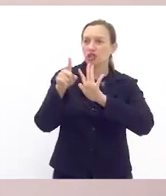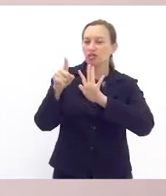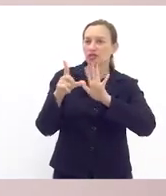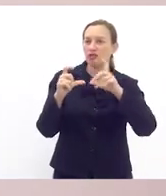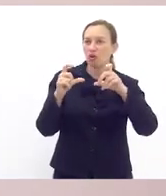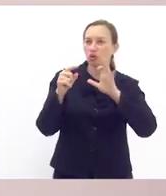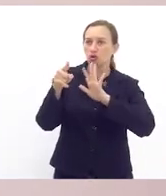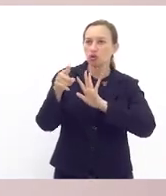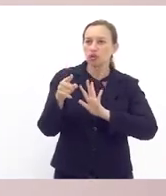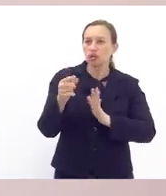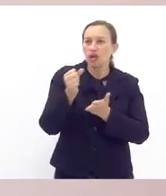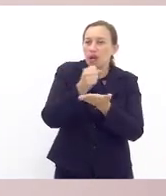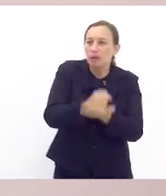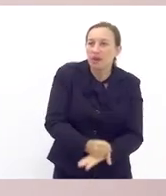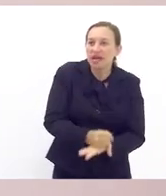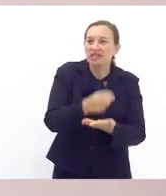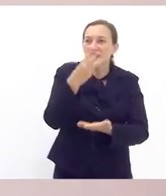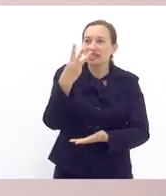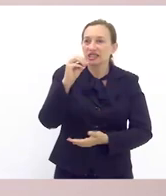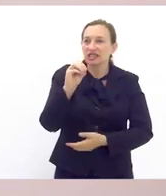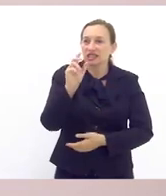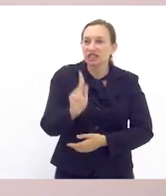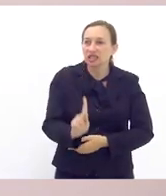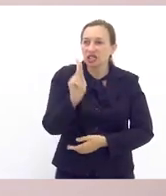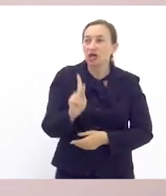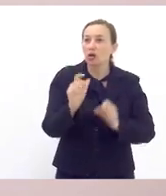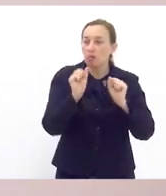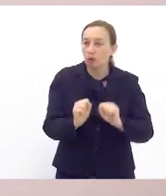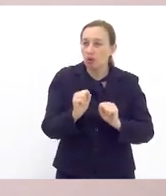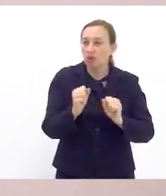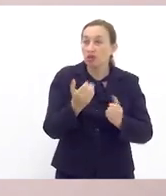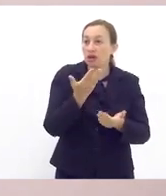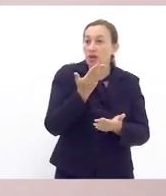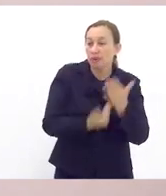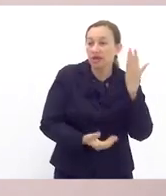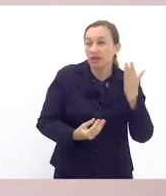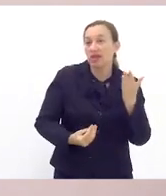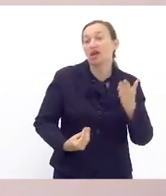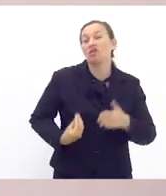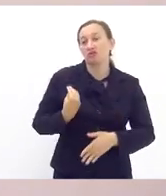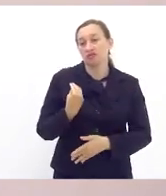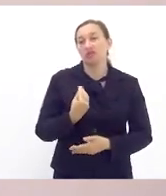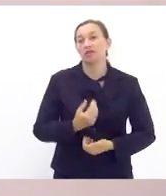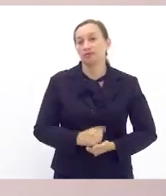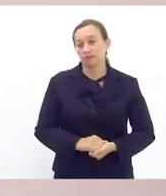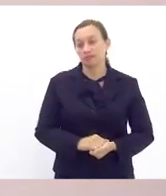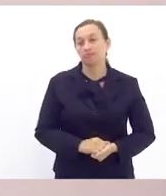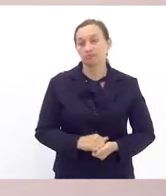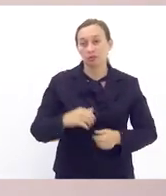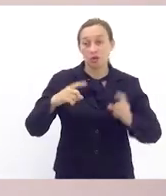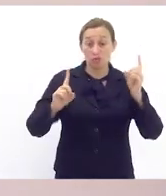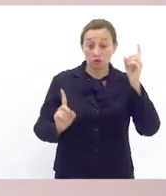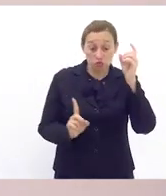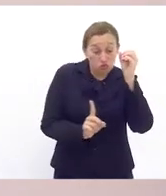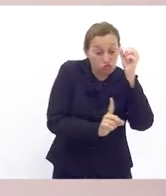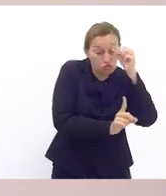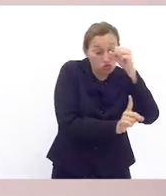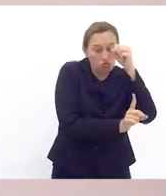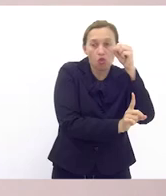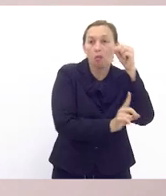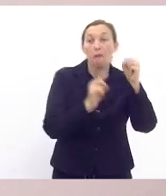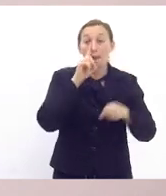isso aqui pesa 30 kg e pode tirar a vida de uma pessoa passando ali embaixo tá